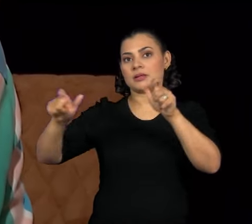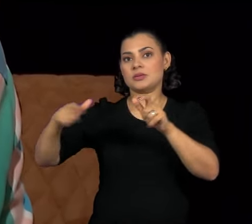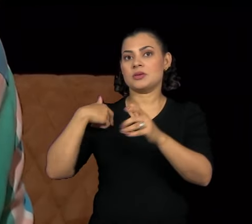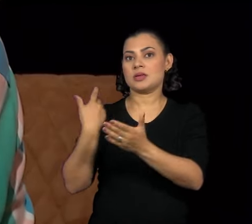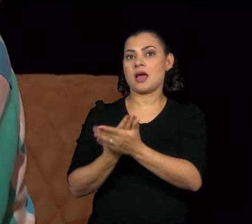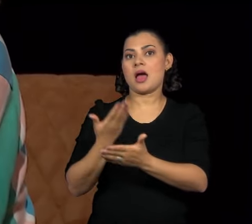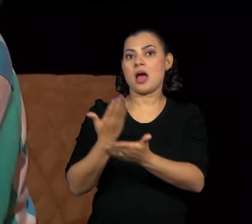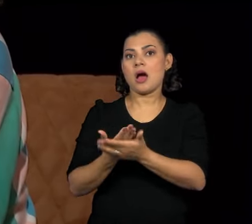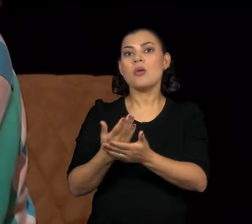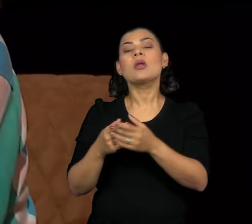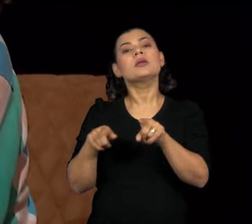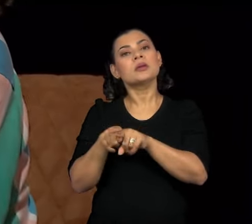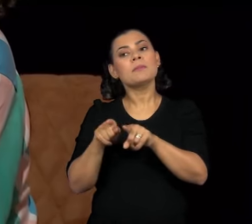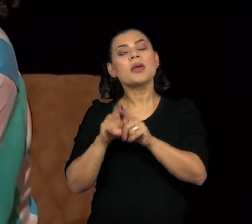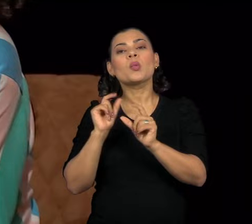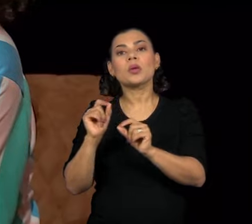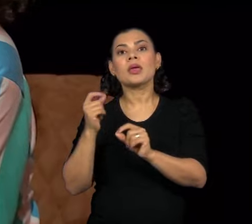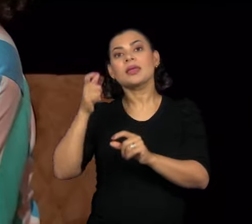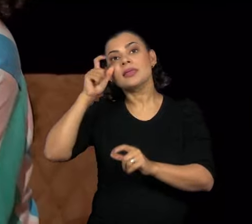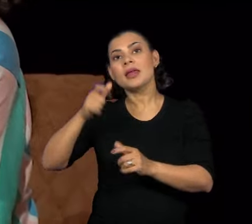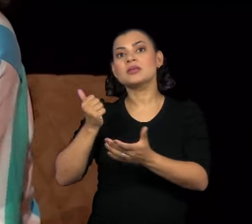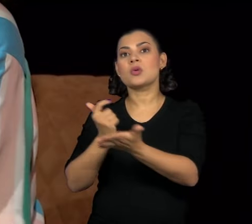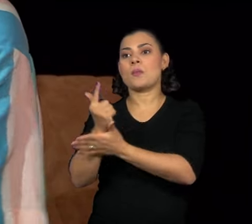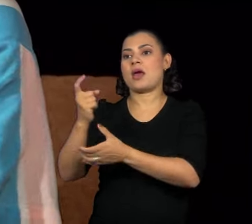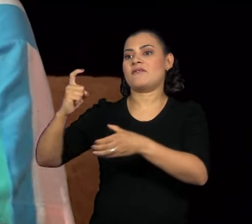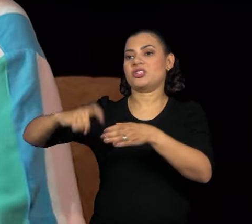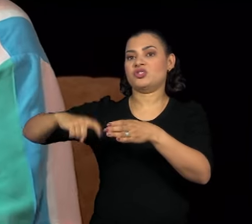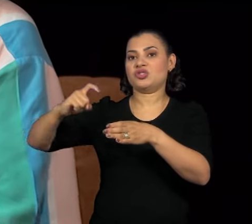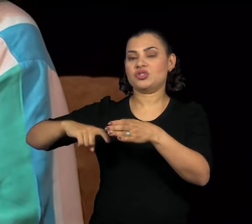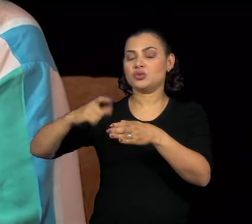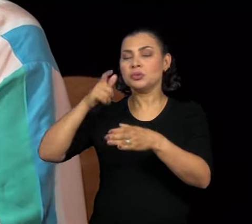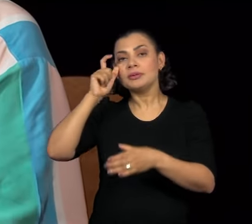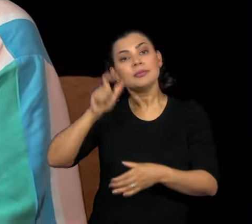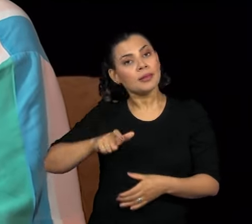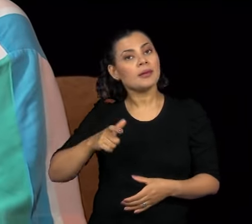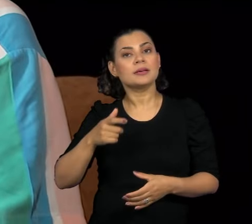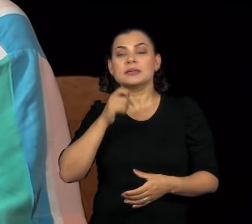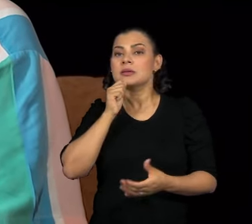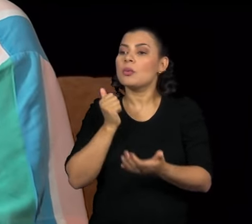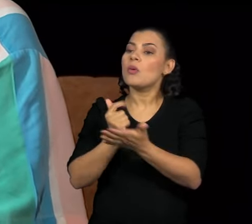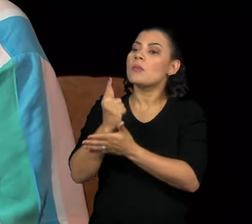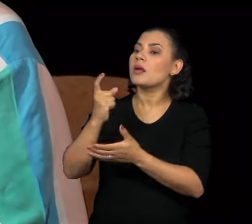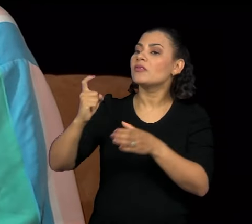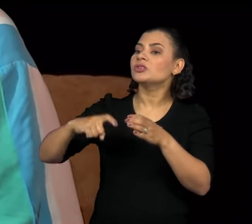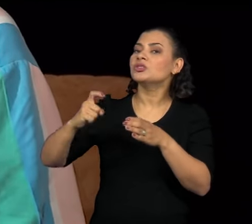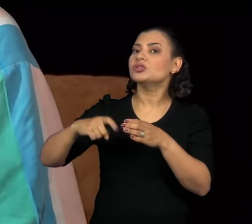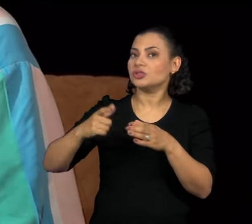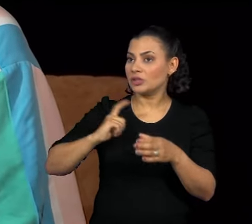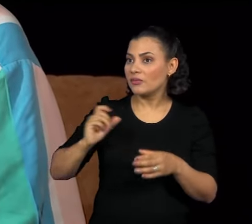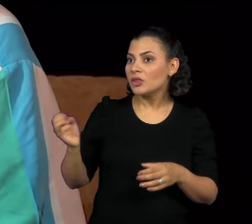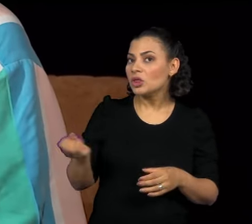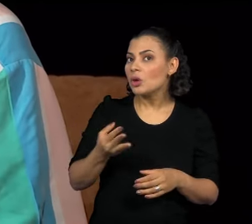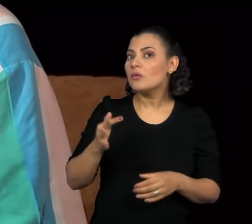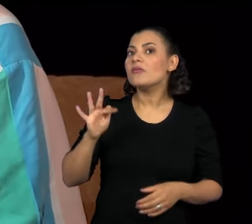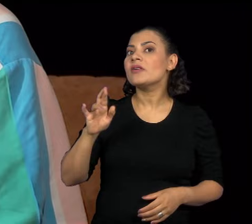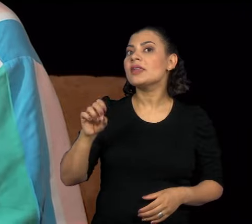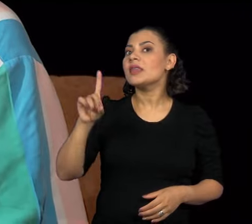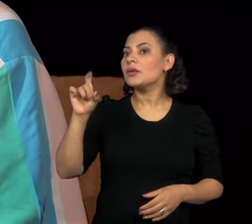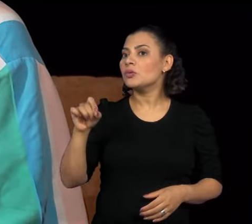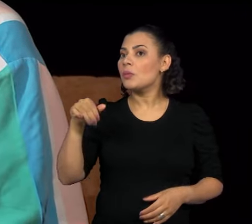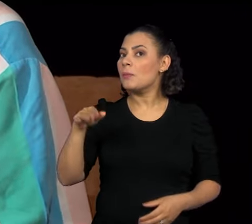disco comprar os discos, né? Então, a pessoa chegava lá e aí perguntava assim, ah, saiu o disco novo de Fernando